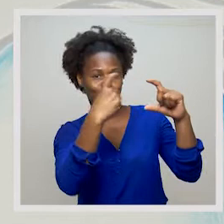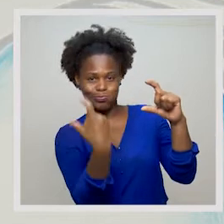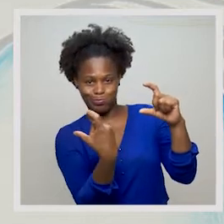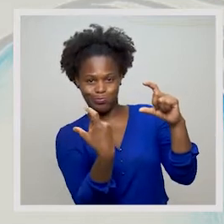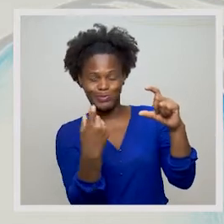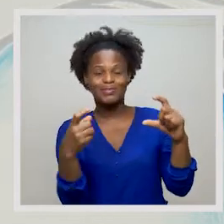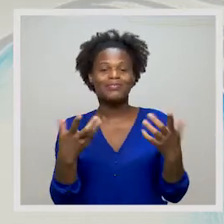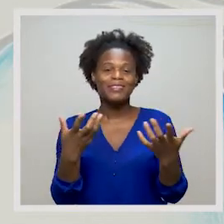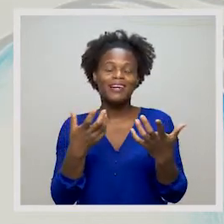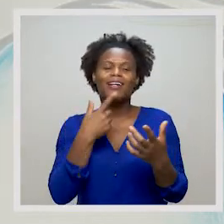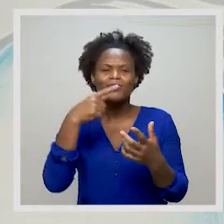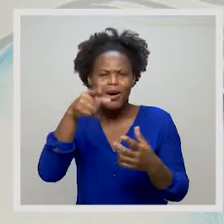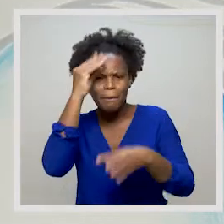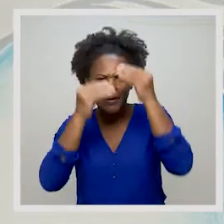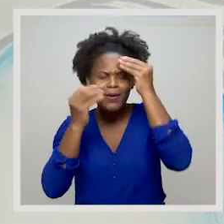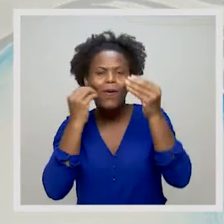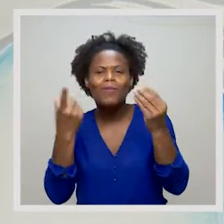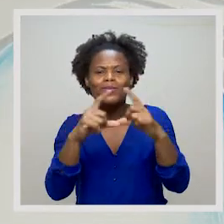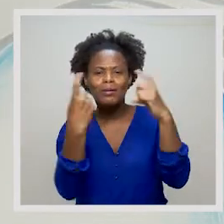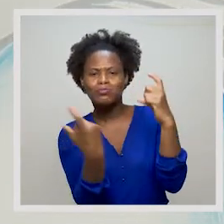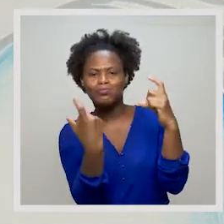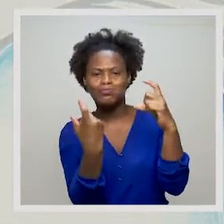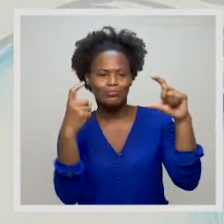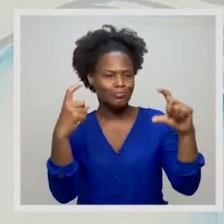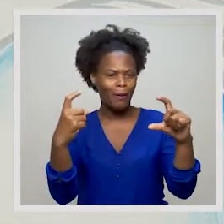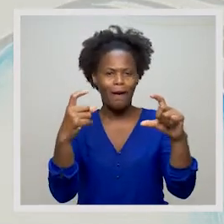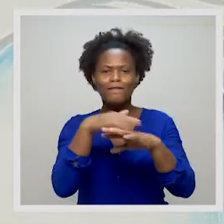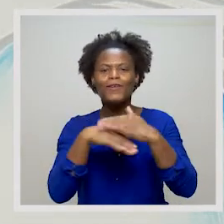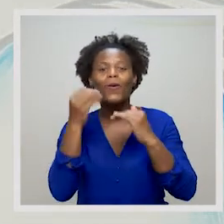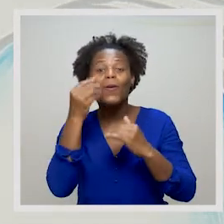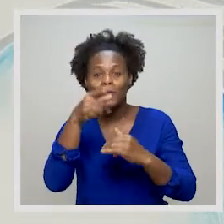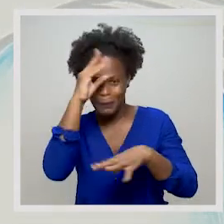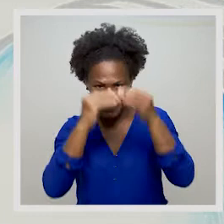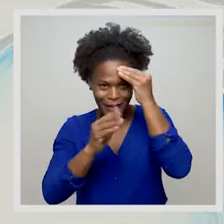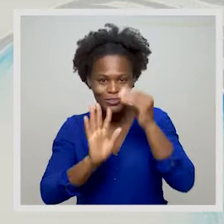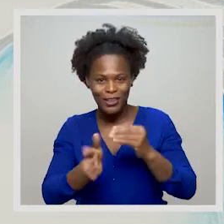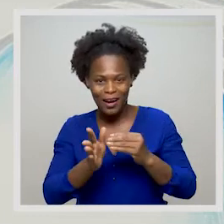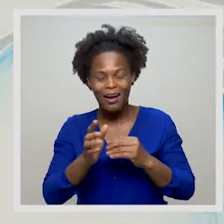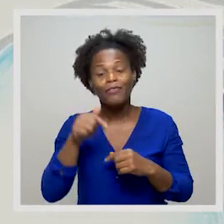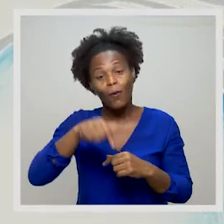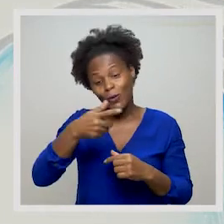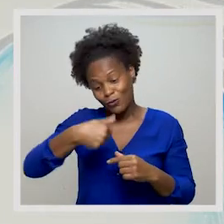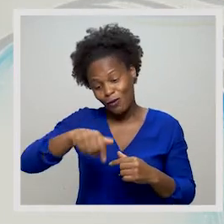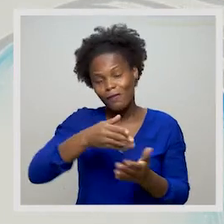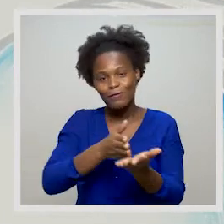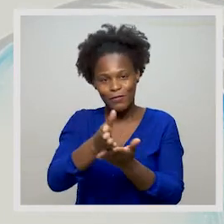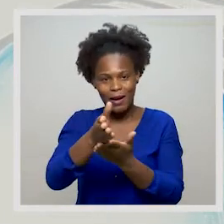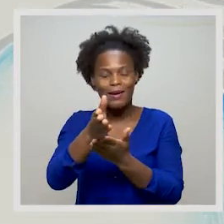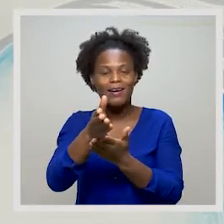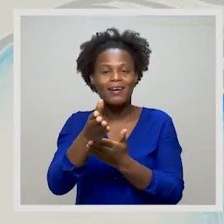classes. Aprenderam como é que se constrói as classes? Isso! Hoje vamos